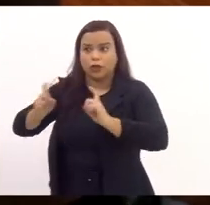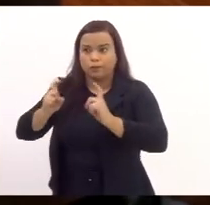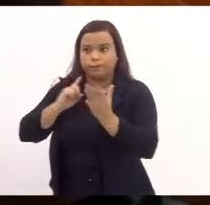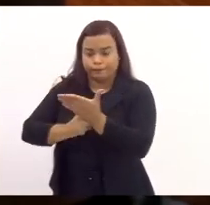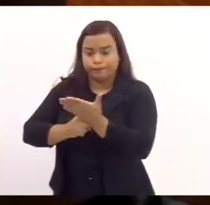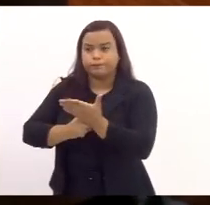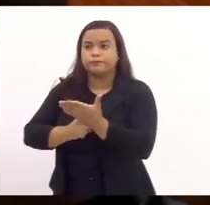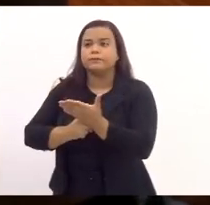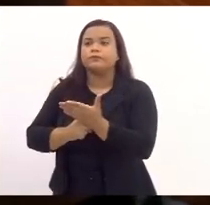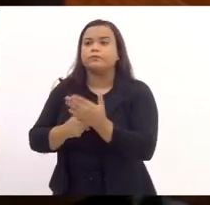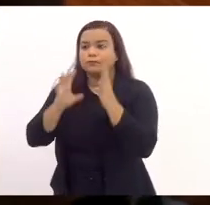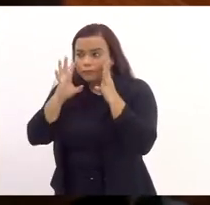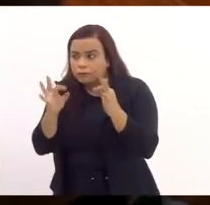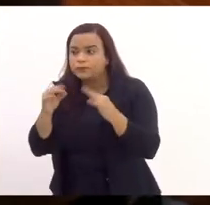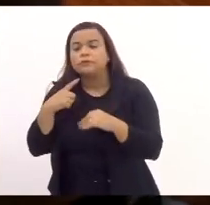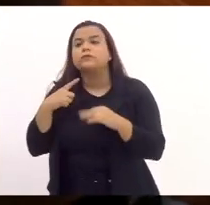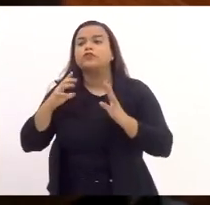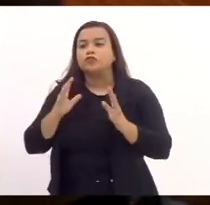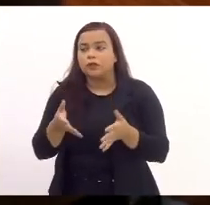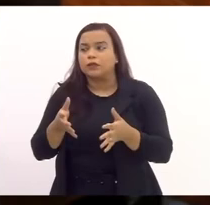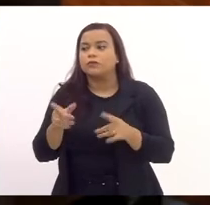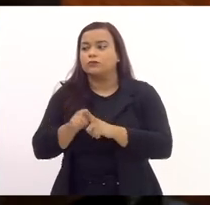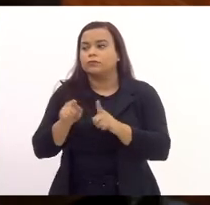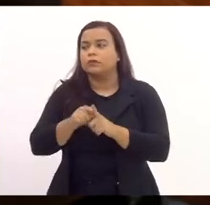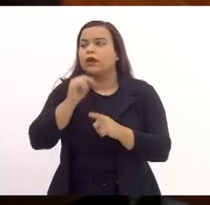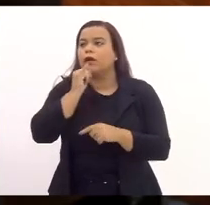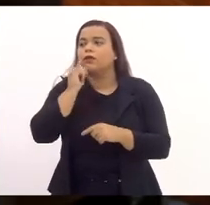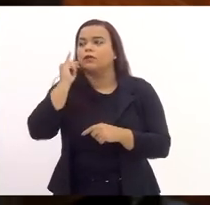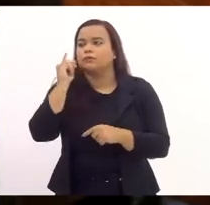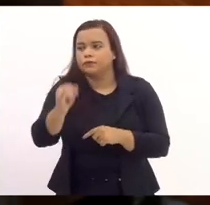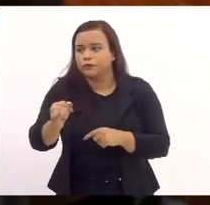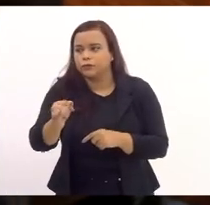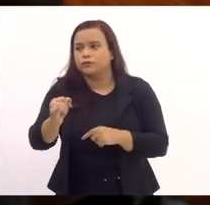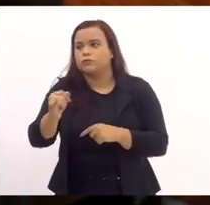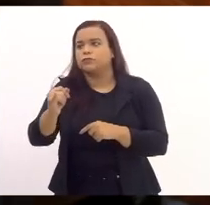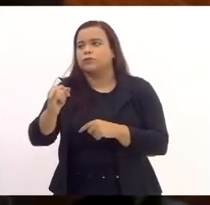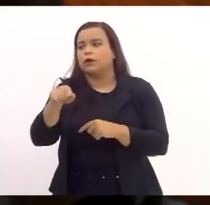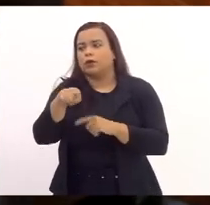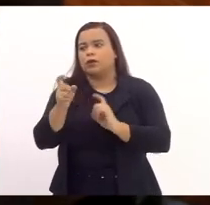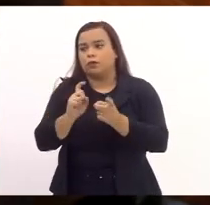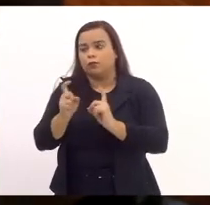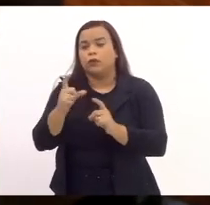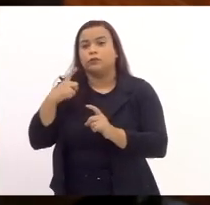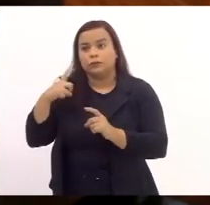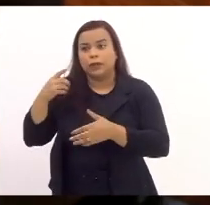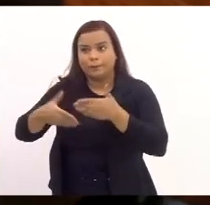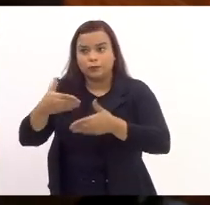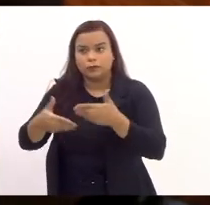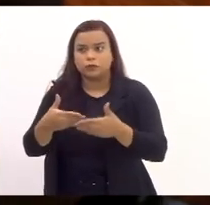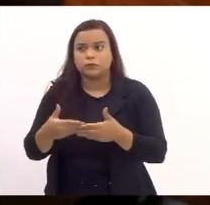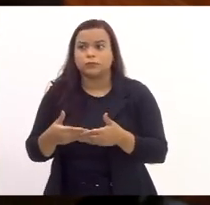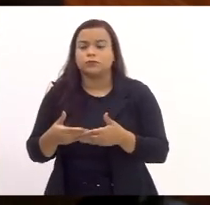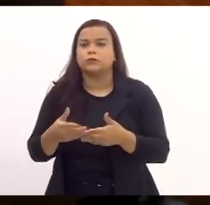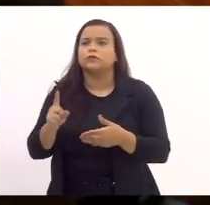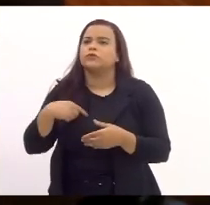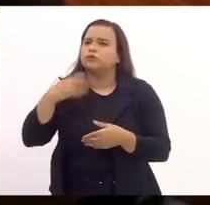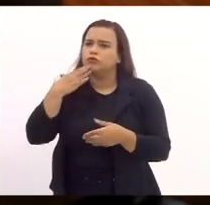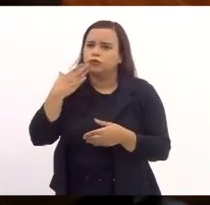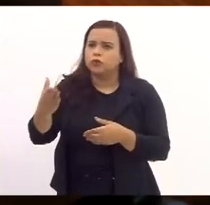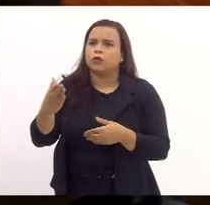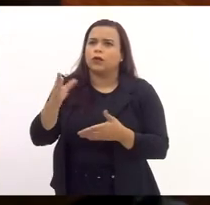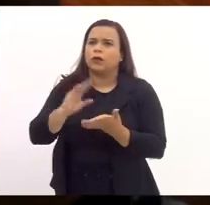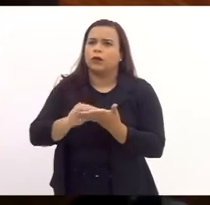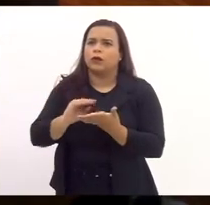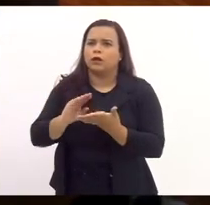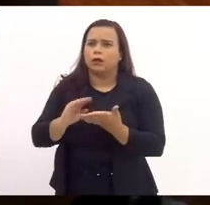acontecendo e já notificou através desta reunião, já tem um procedimento... Vamos solicitar a cópia, por gente, dessa ata. Pois não, anota aí,